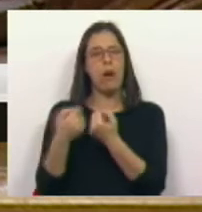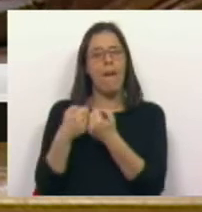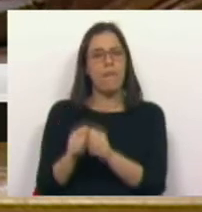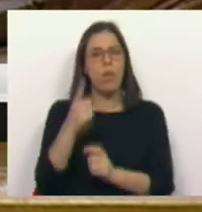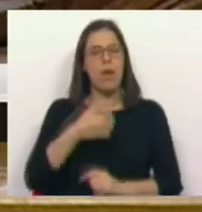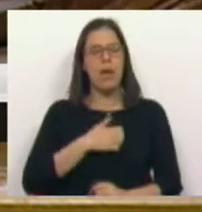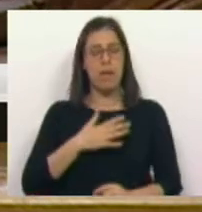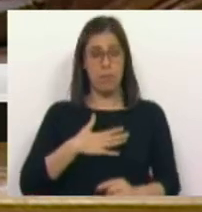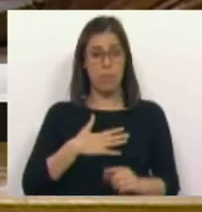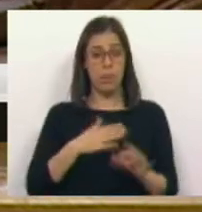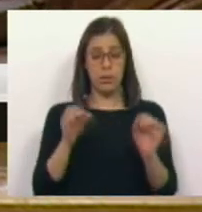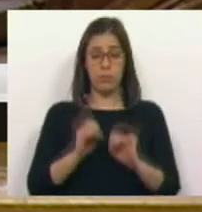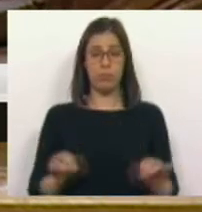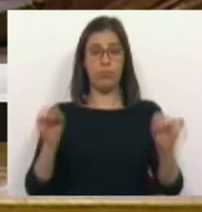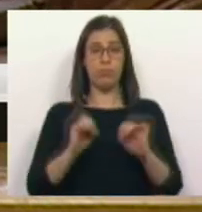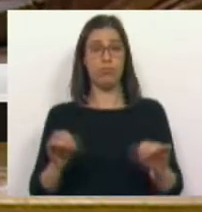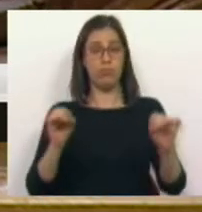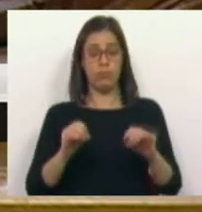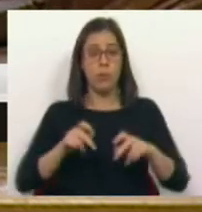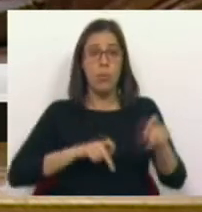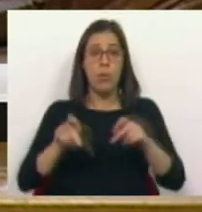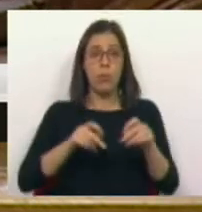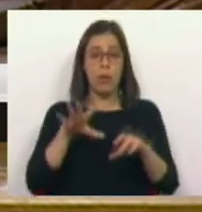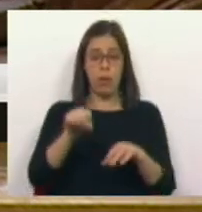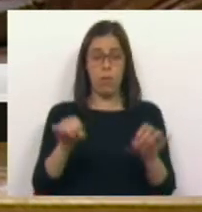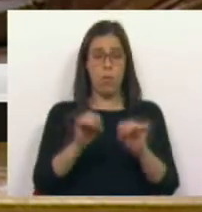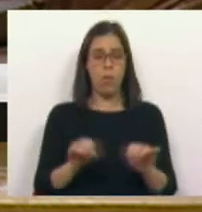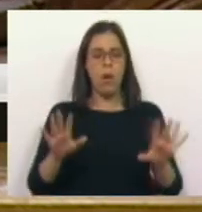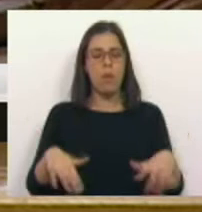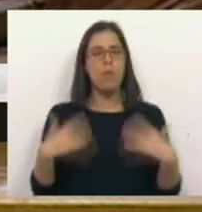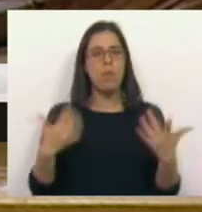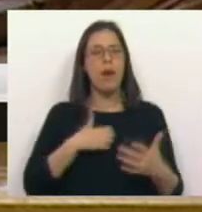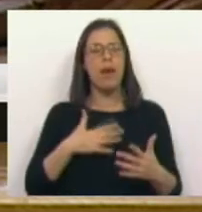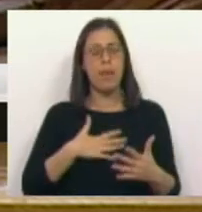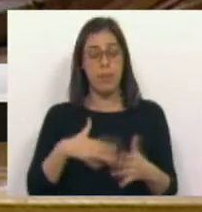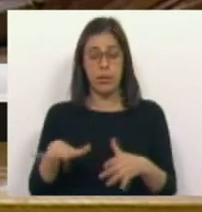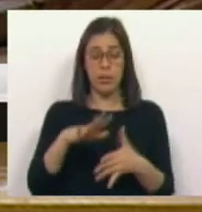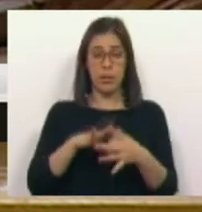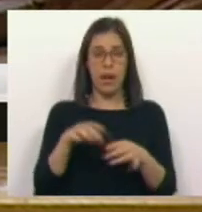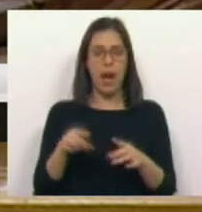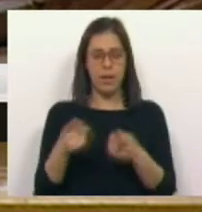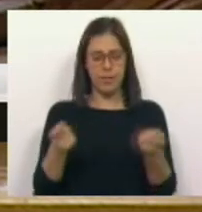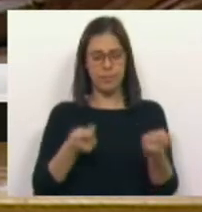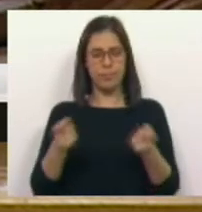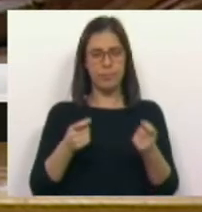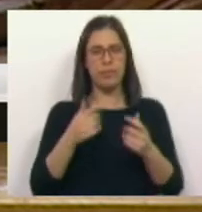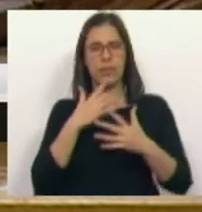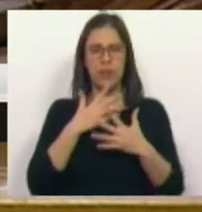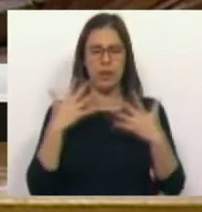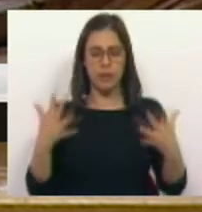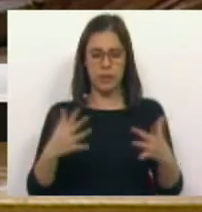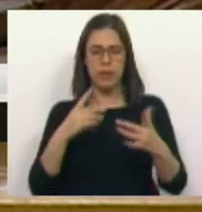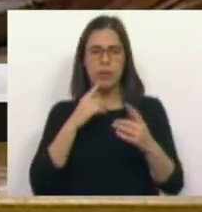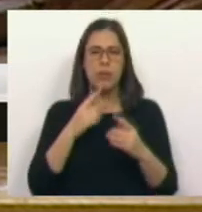uma empresa que não aparece nos radares da mobilidade, mas que permite às multinacionais do setor organizarem uma